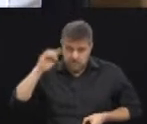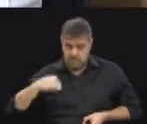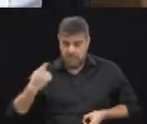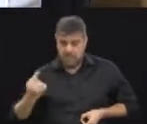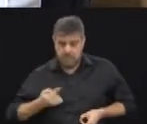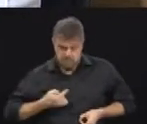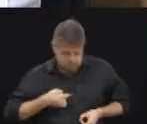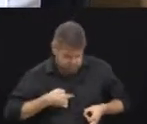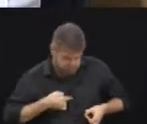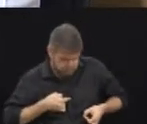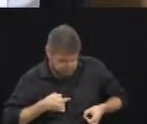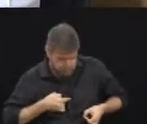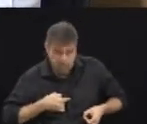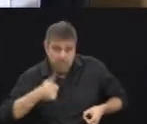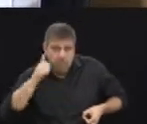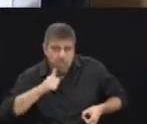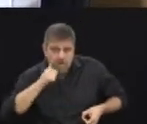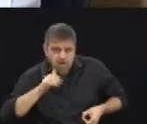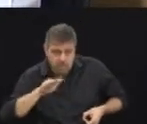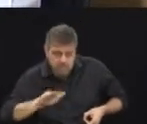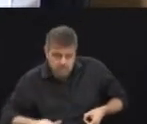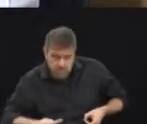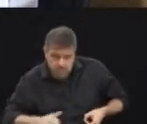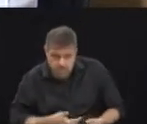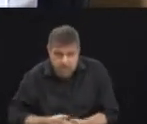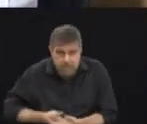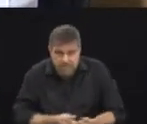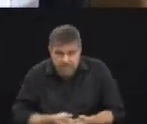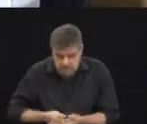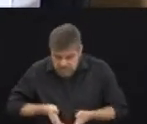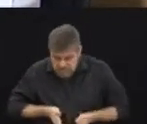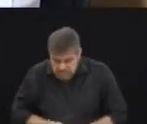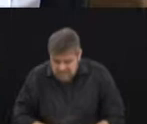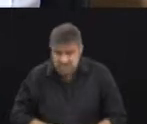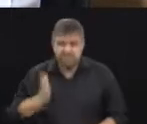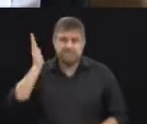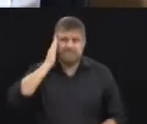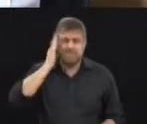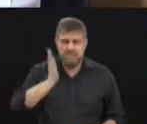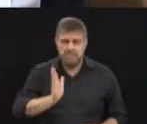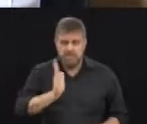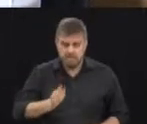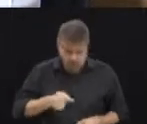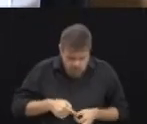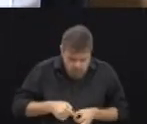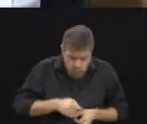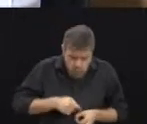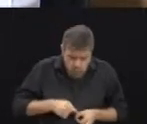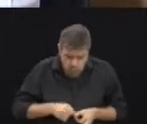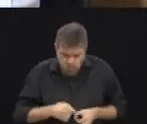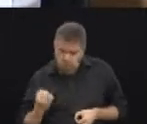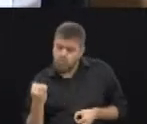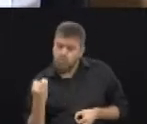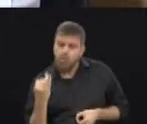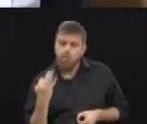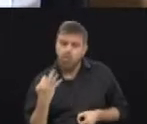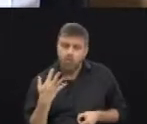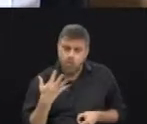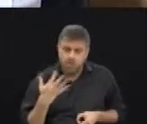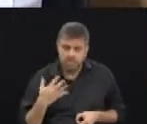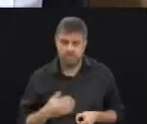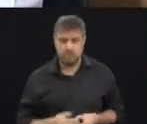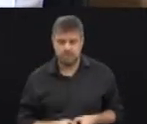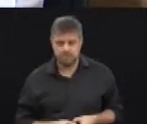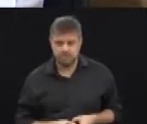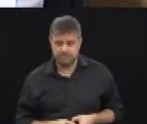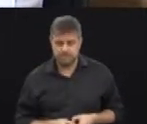teoricamente, se a gente pegar um ovário de uma menina que nasceu, nós sabemos lá, for contar, vamos saber mais